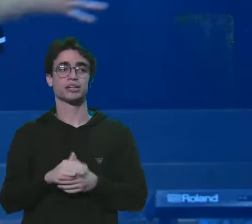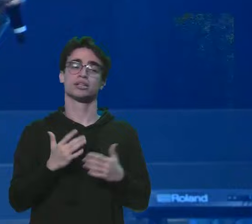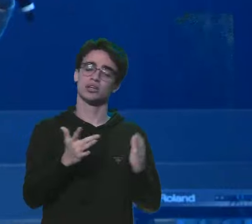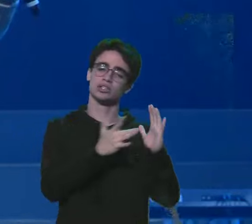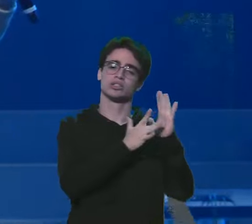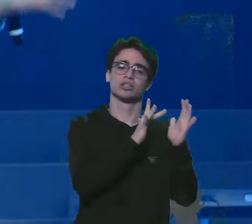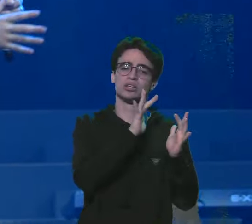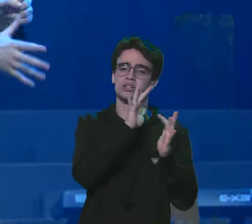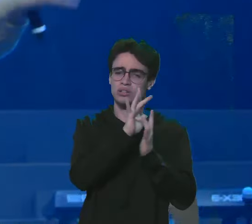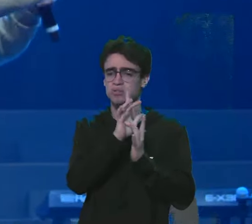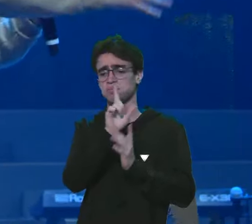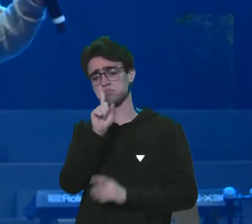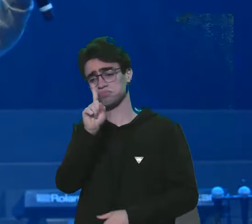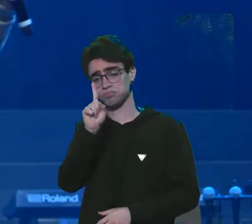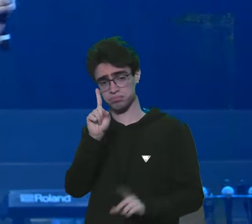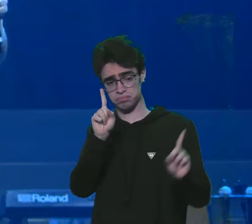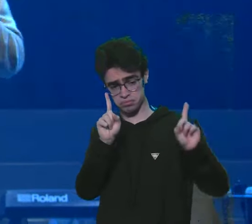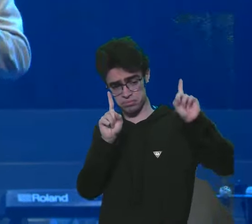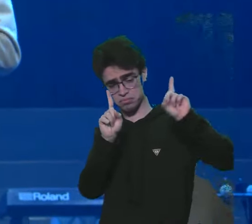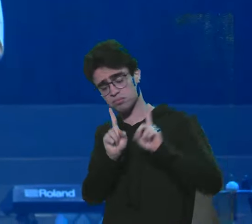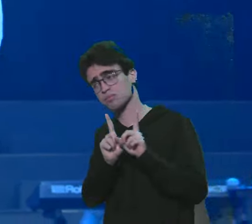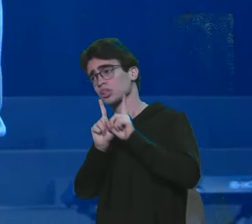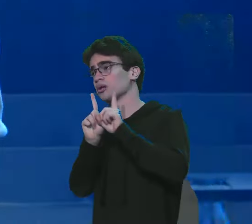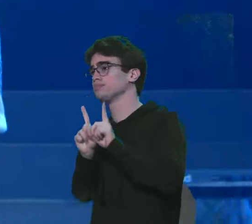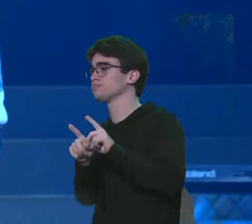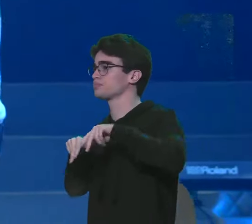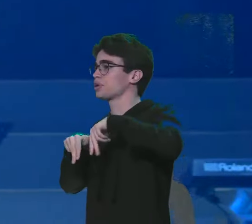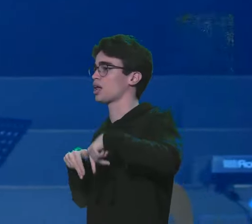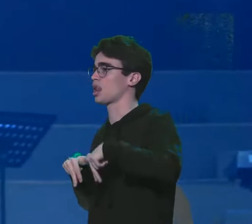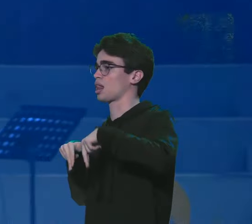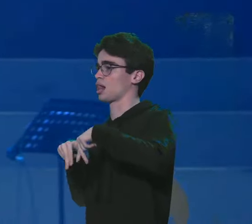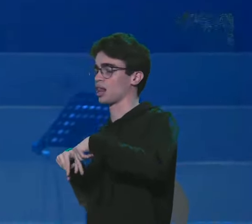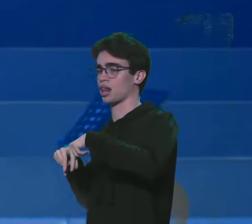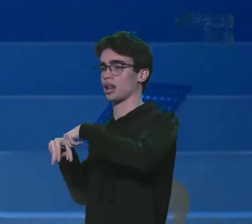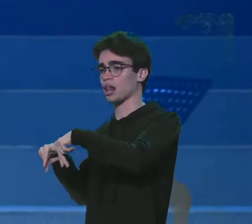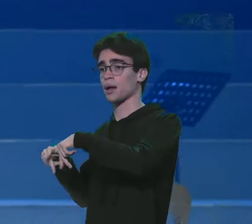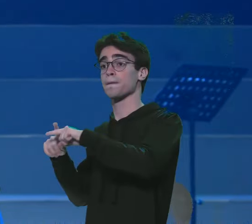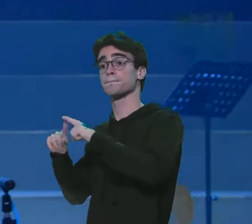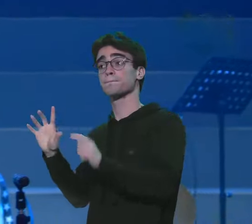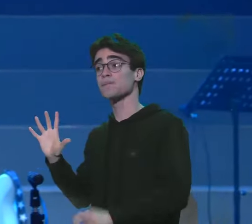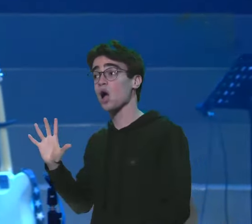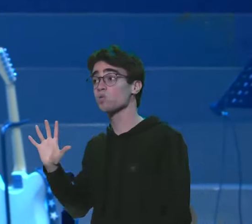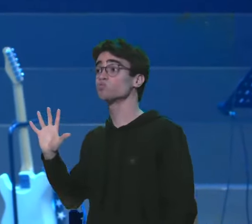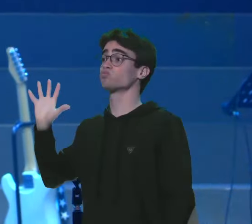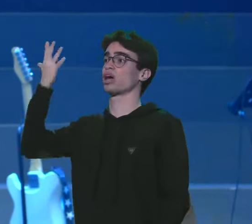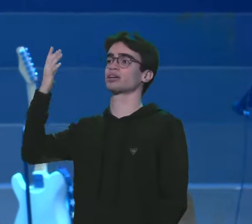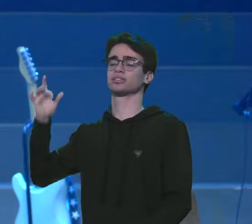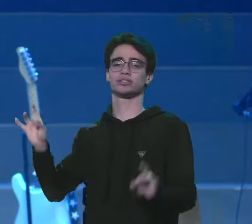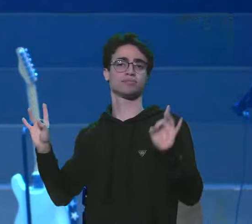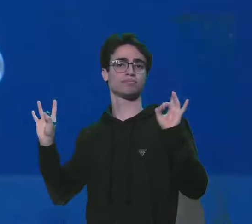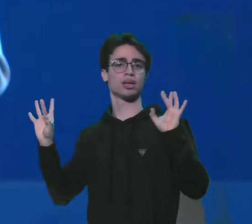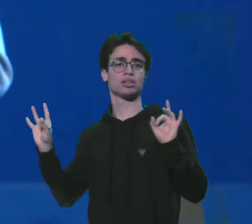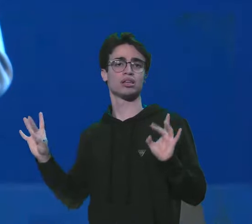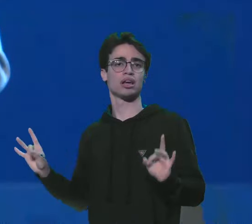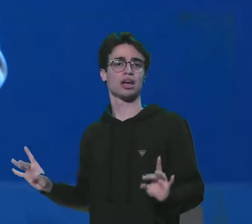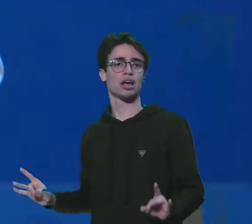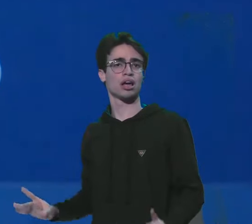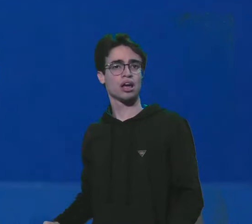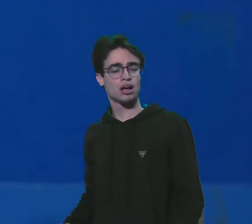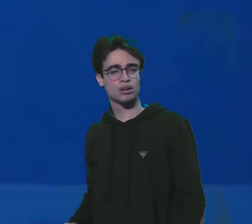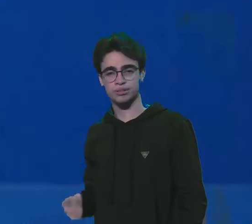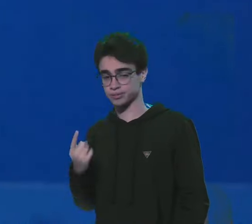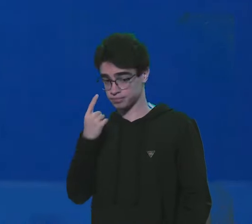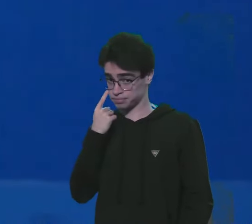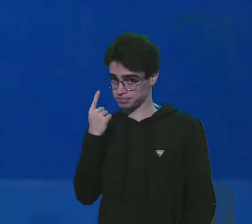ir junto com Jairo até a casa de Jairo. Mas acontece algo especial no meio do caminho.